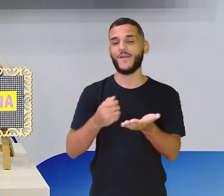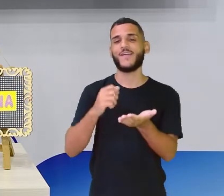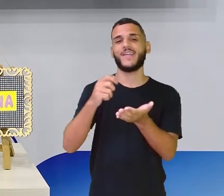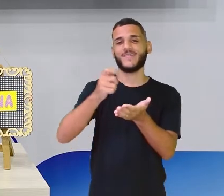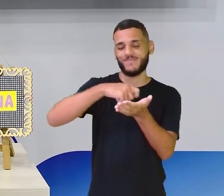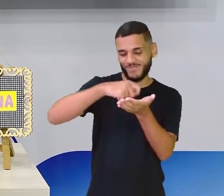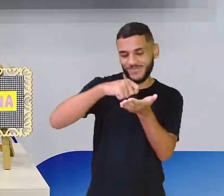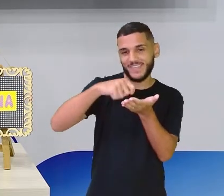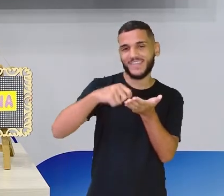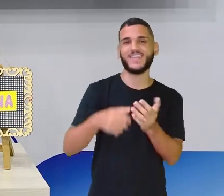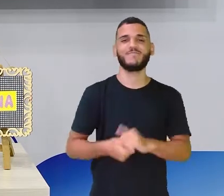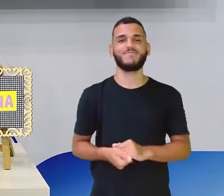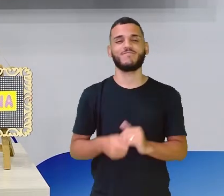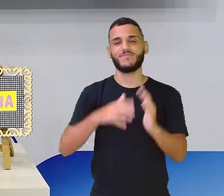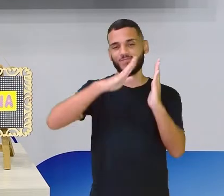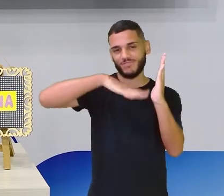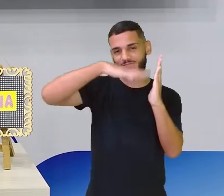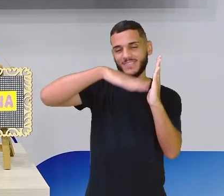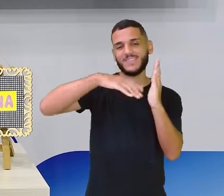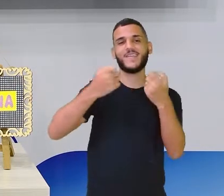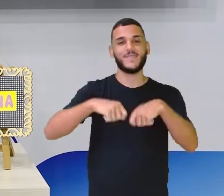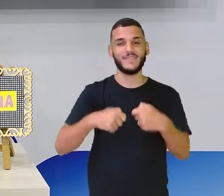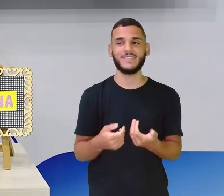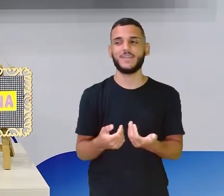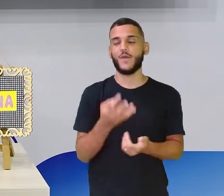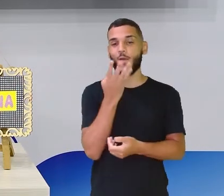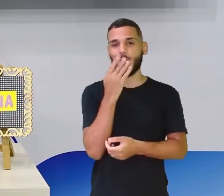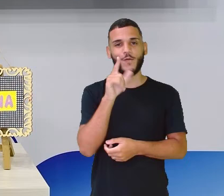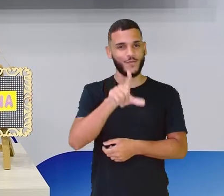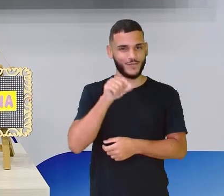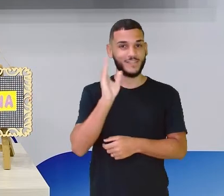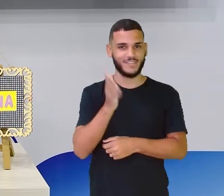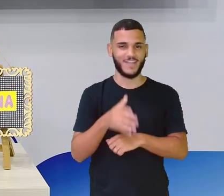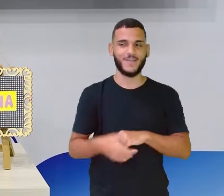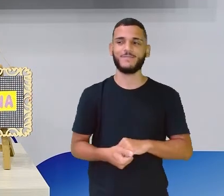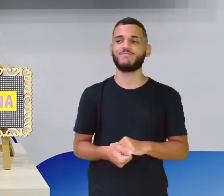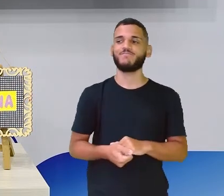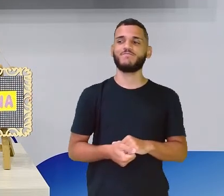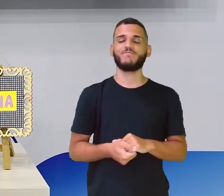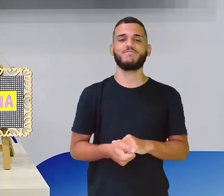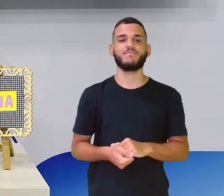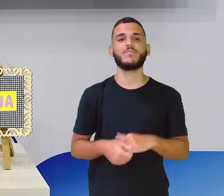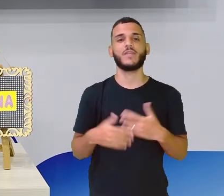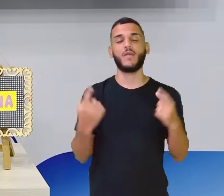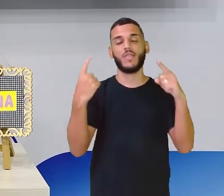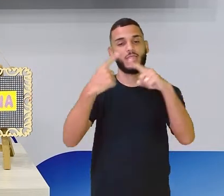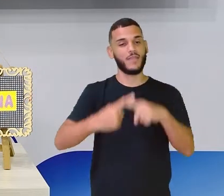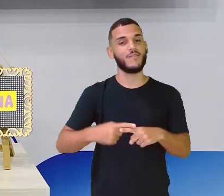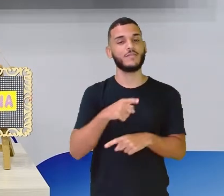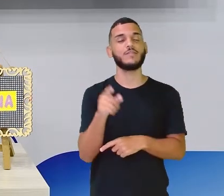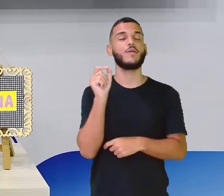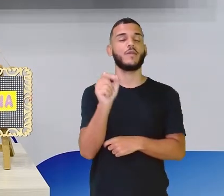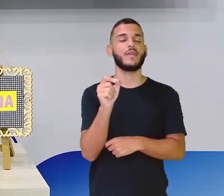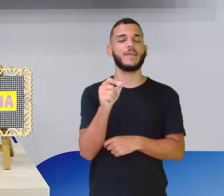essas cores aqui que a gente já selecionou, tá? Eu desafio vocês também, gente,